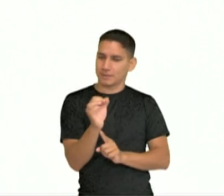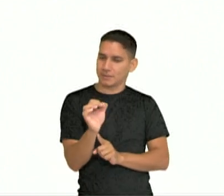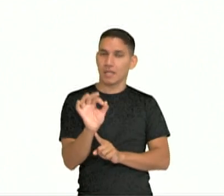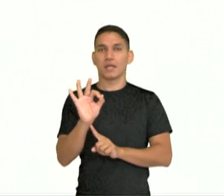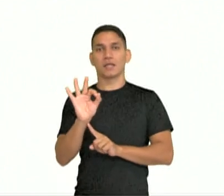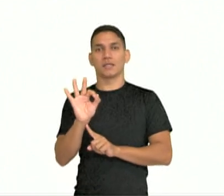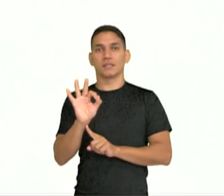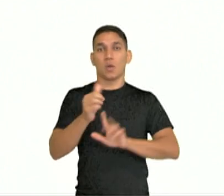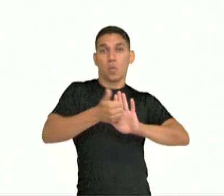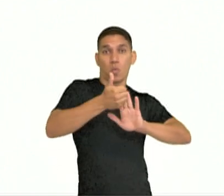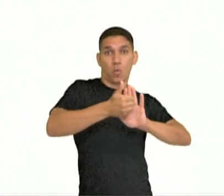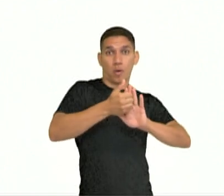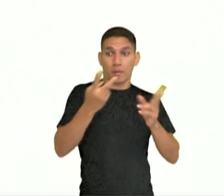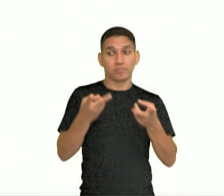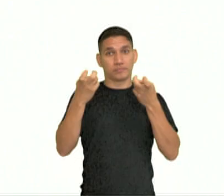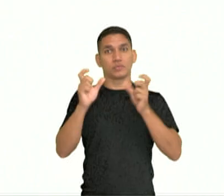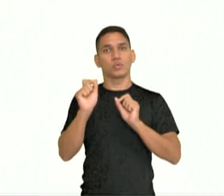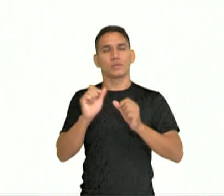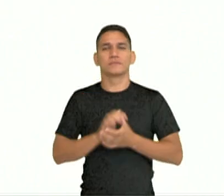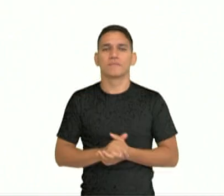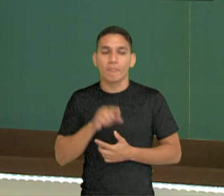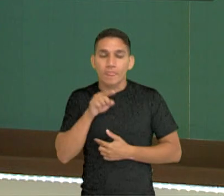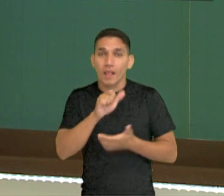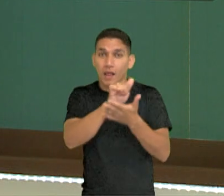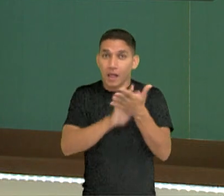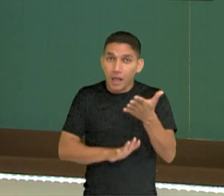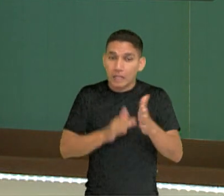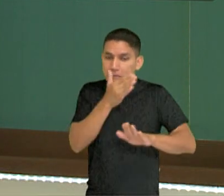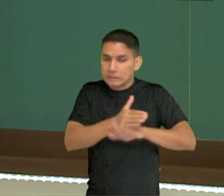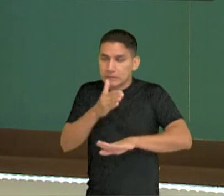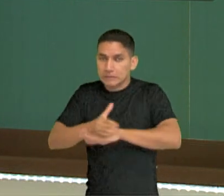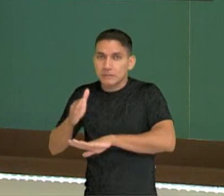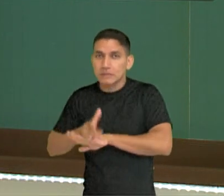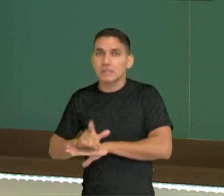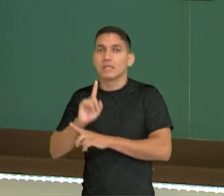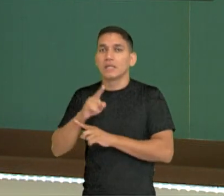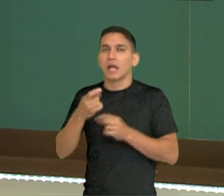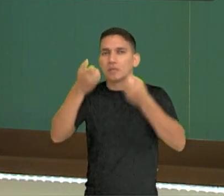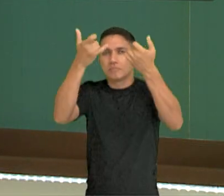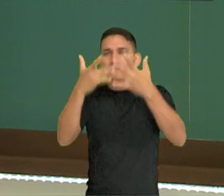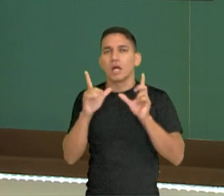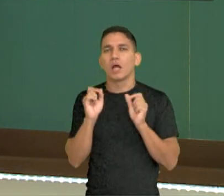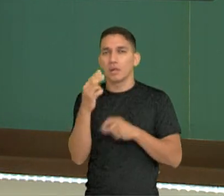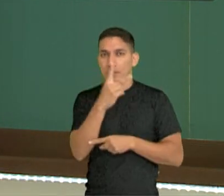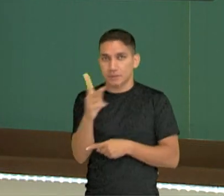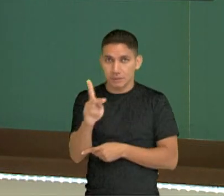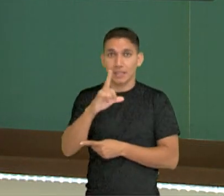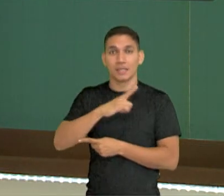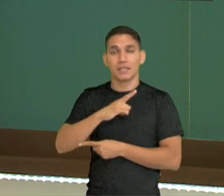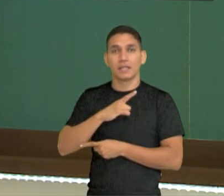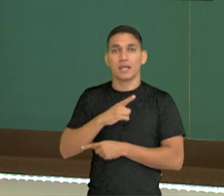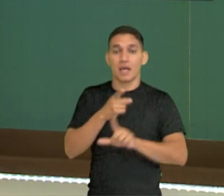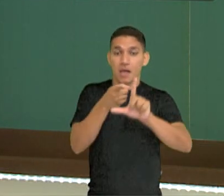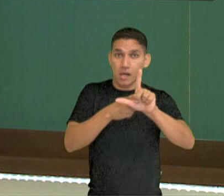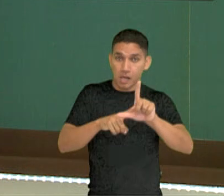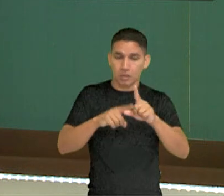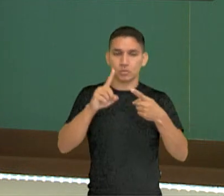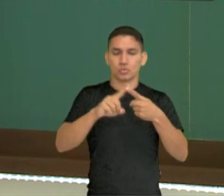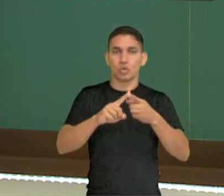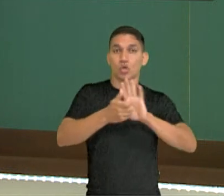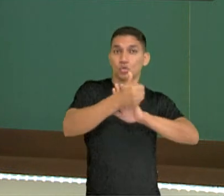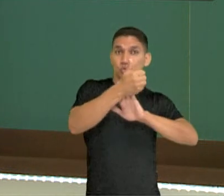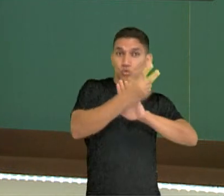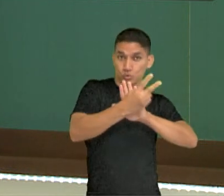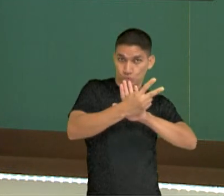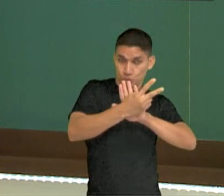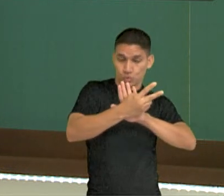primeiro quadrante. Notem que nessa atividade de prática, deixei para vocês um ângulo do segundo, um do terceiro e